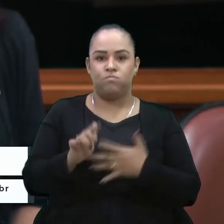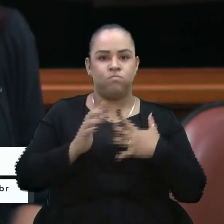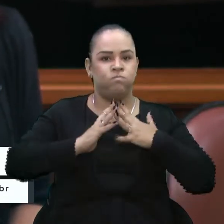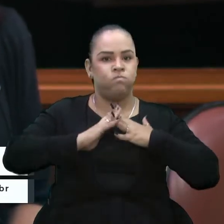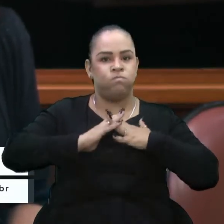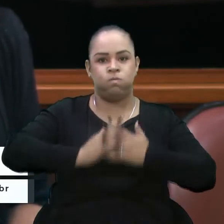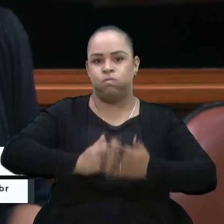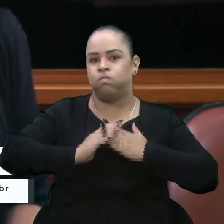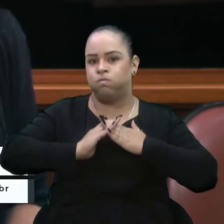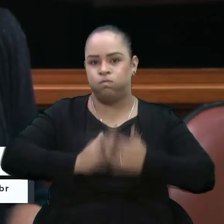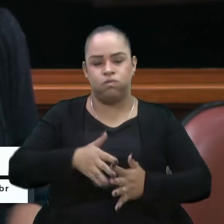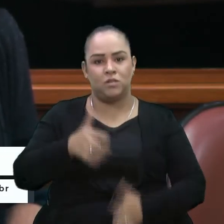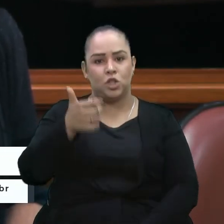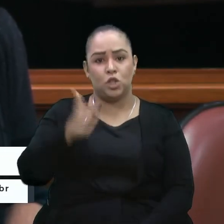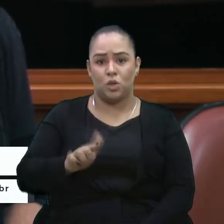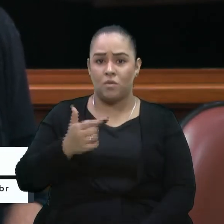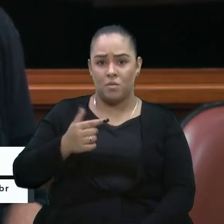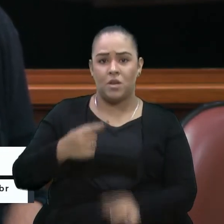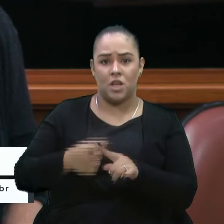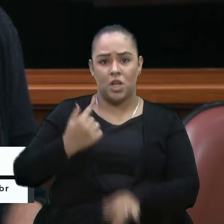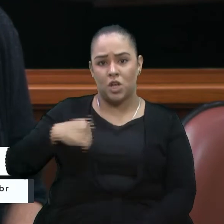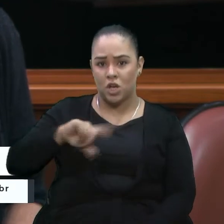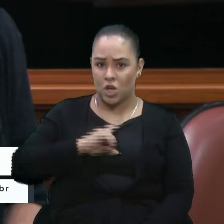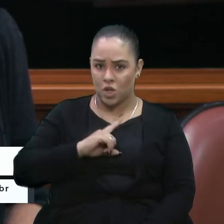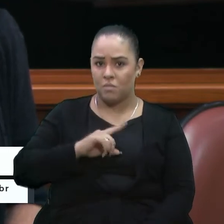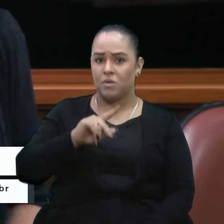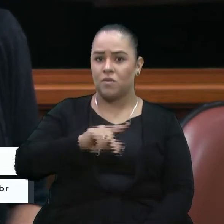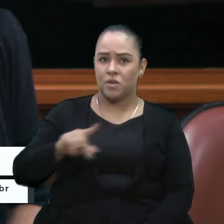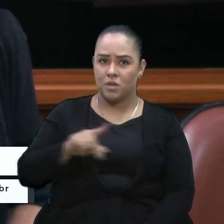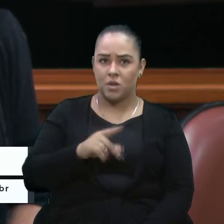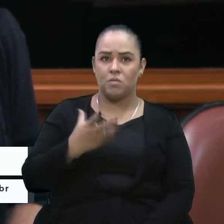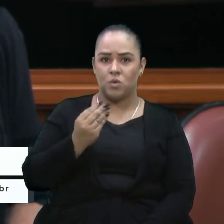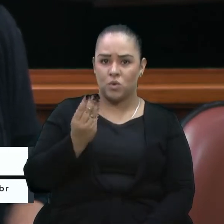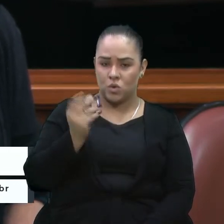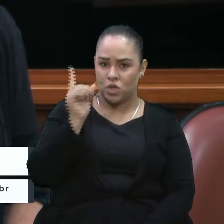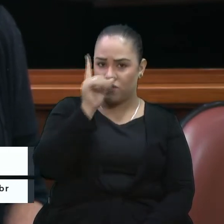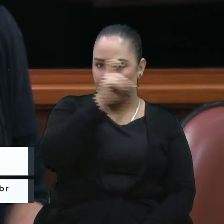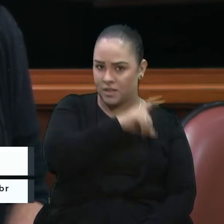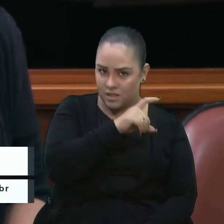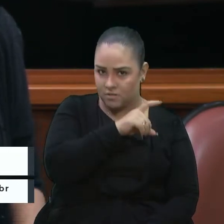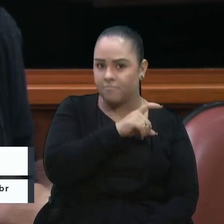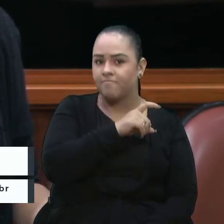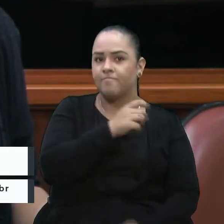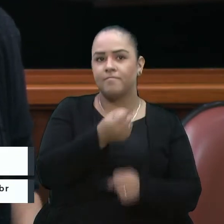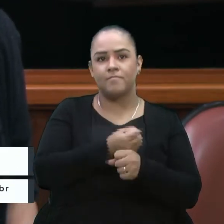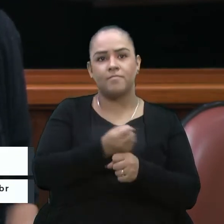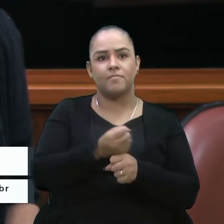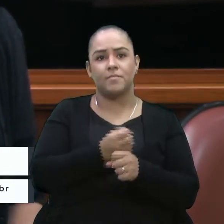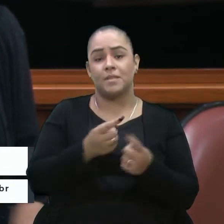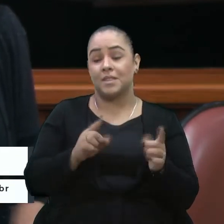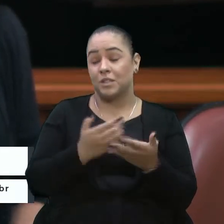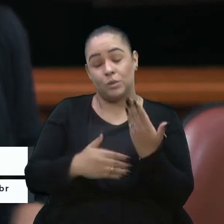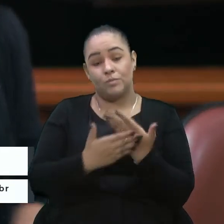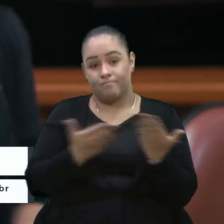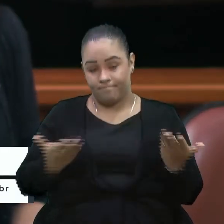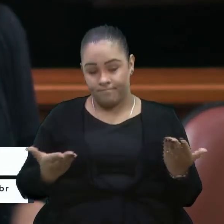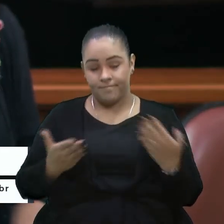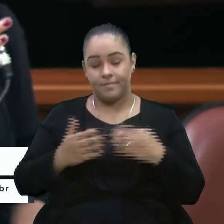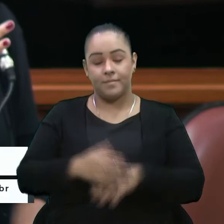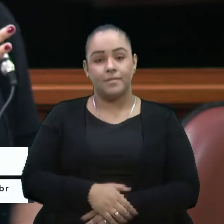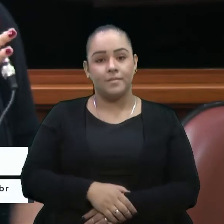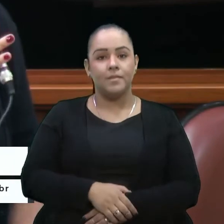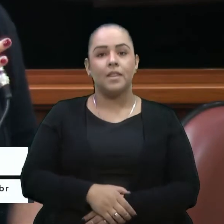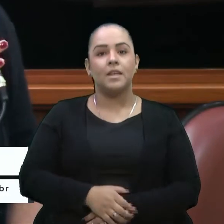nós, professores, né, da educação, foi muito difícil o ano, mas, enfim, para todo mundo, né? E eu